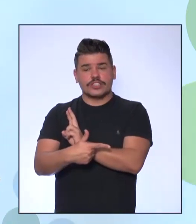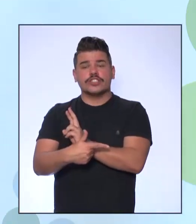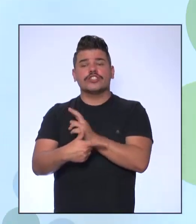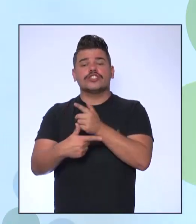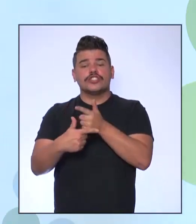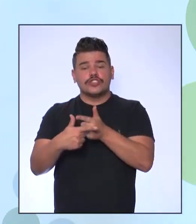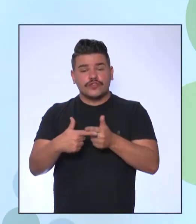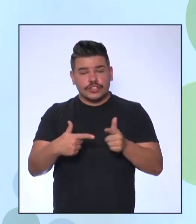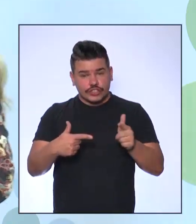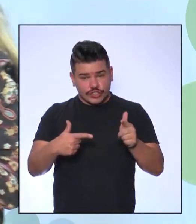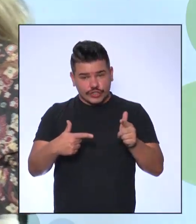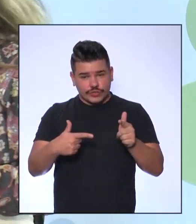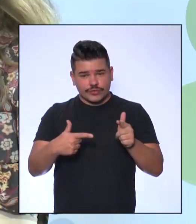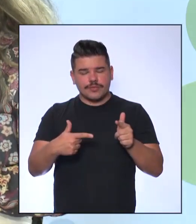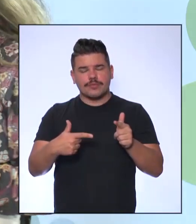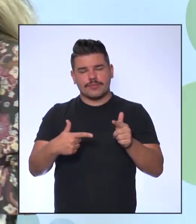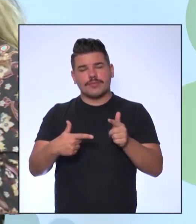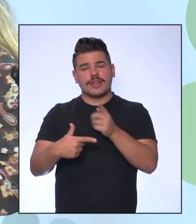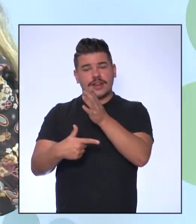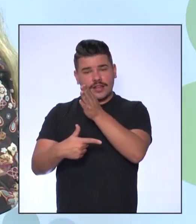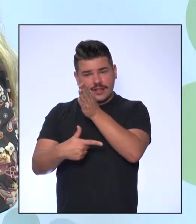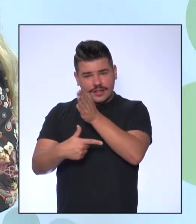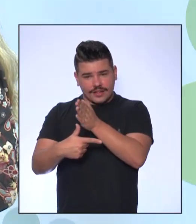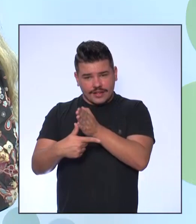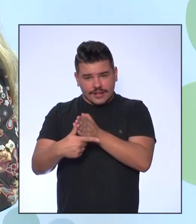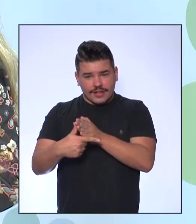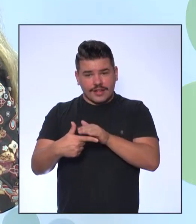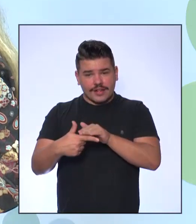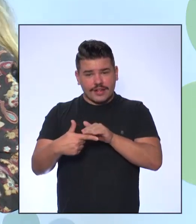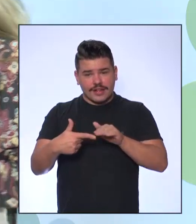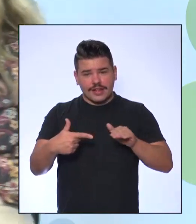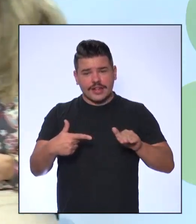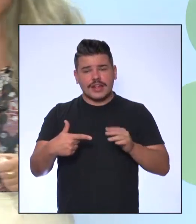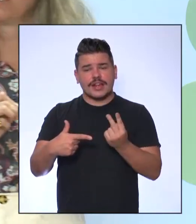dividido pela hipotenusa, que é a medida Q.